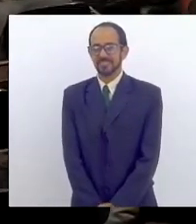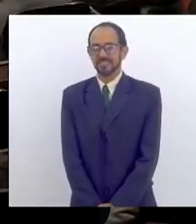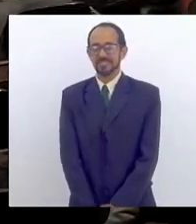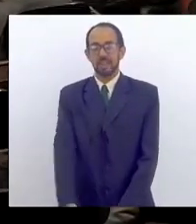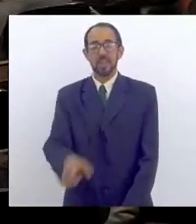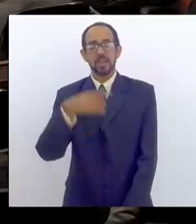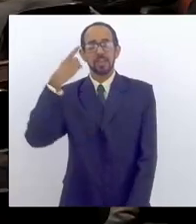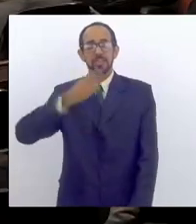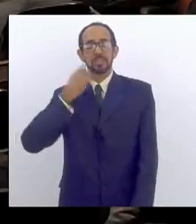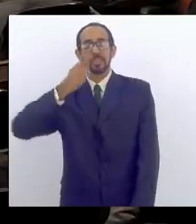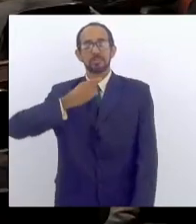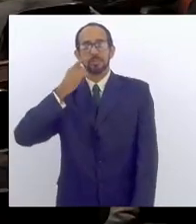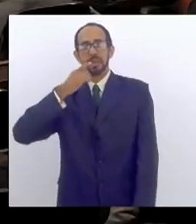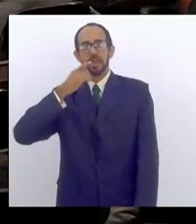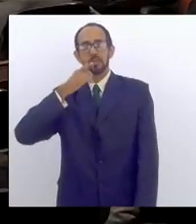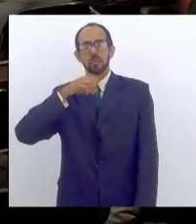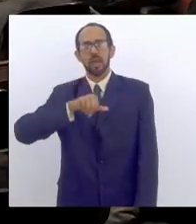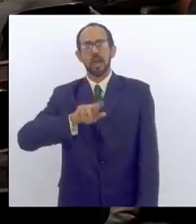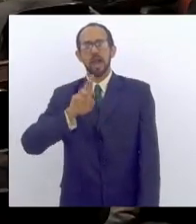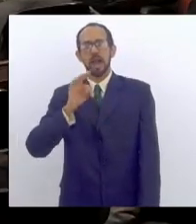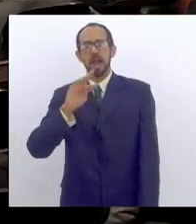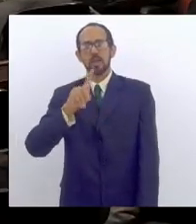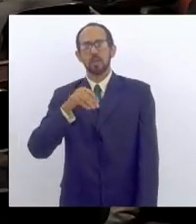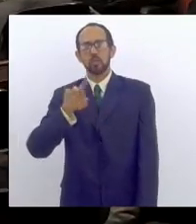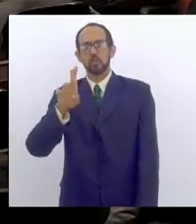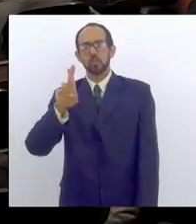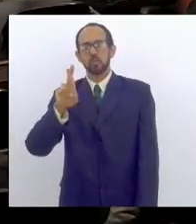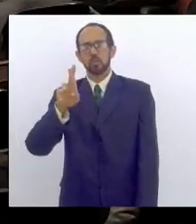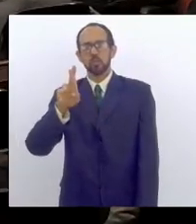Deputado Arthur Monteiro.